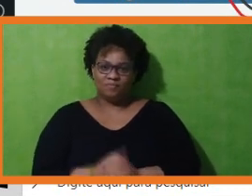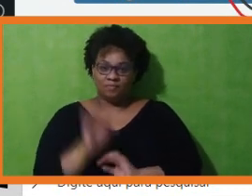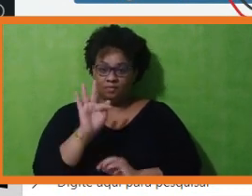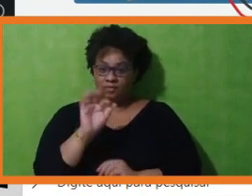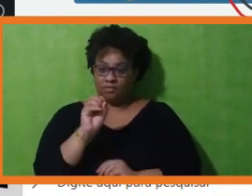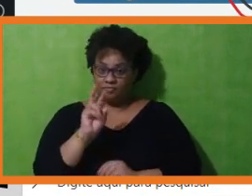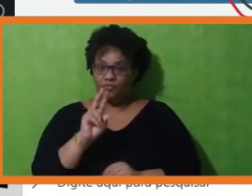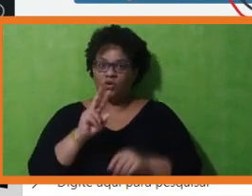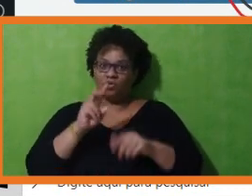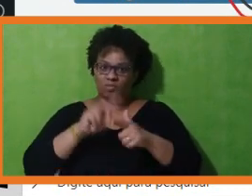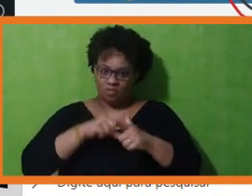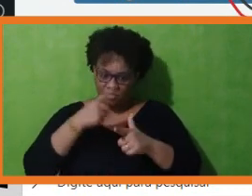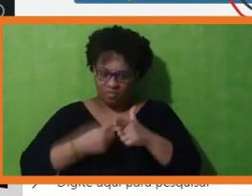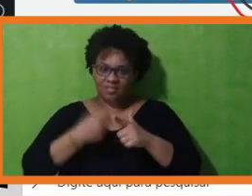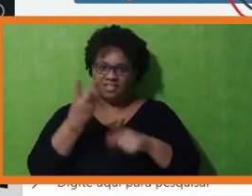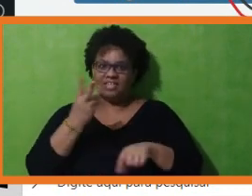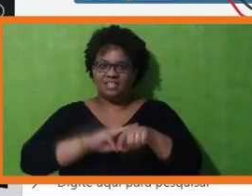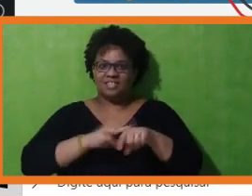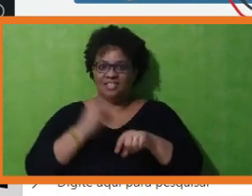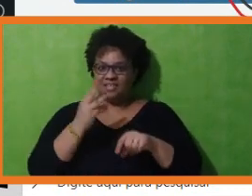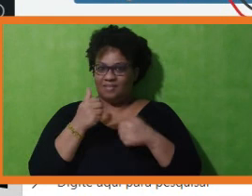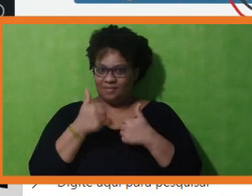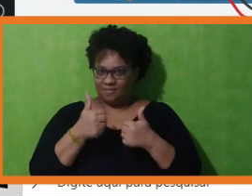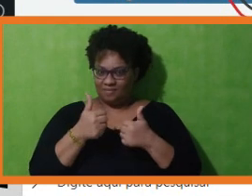esse for se repete uma terceira vez.